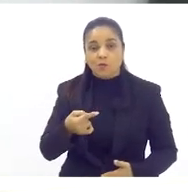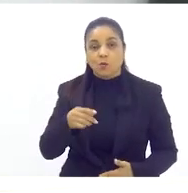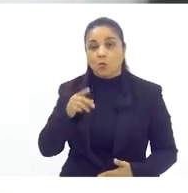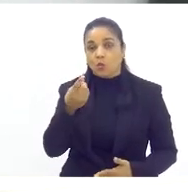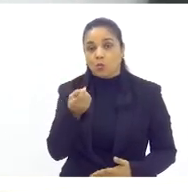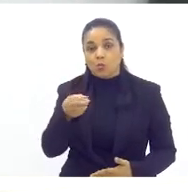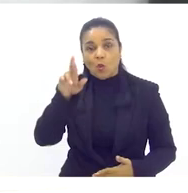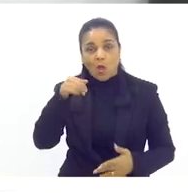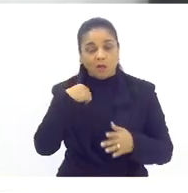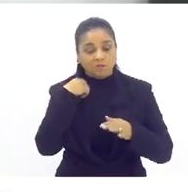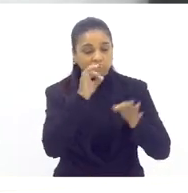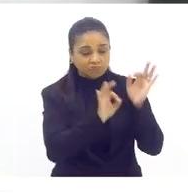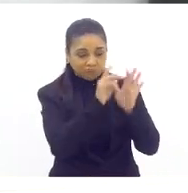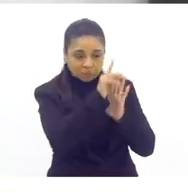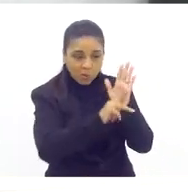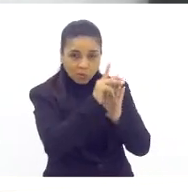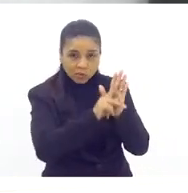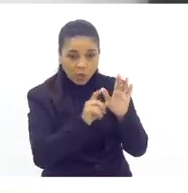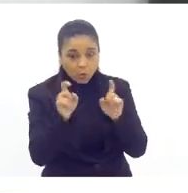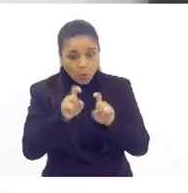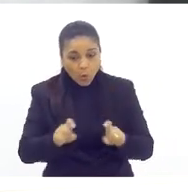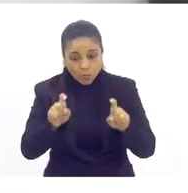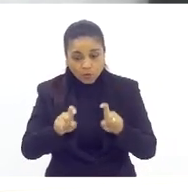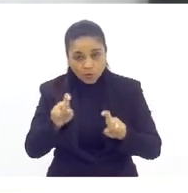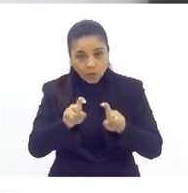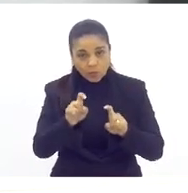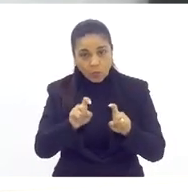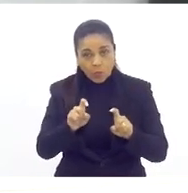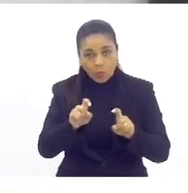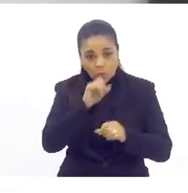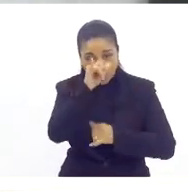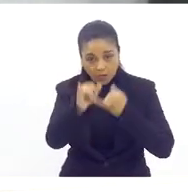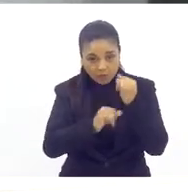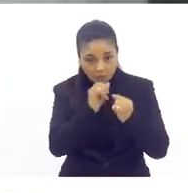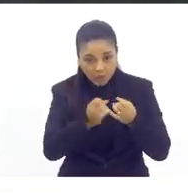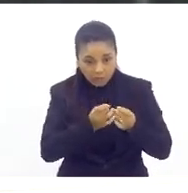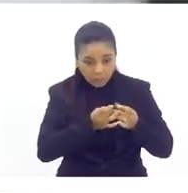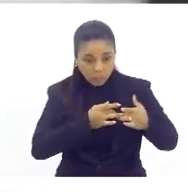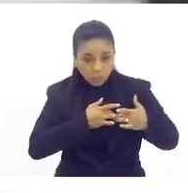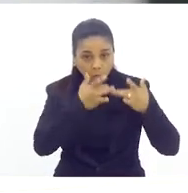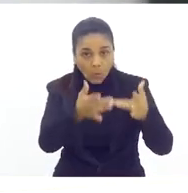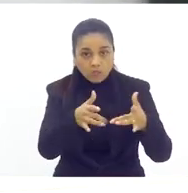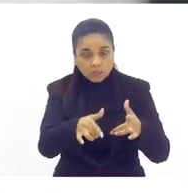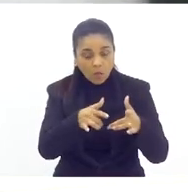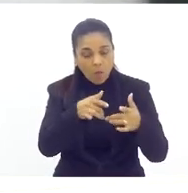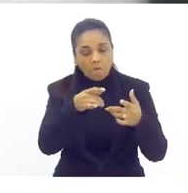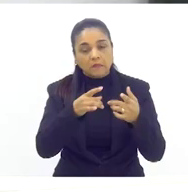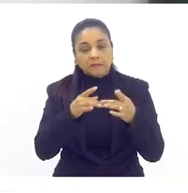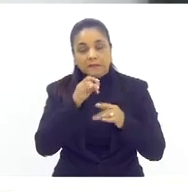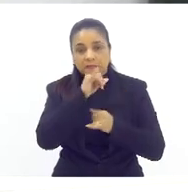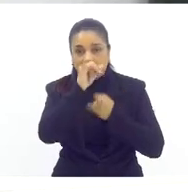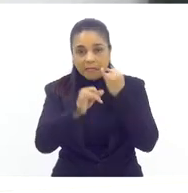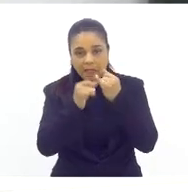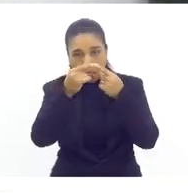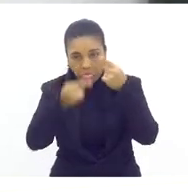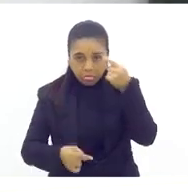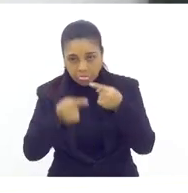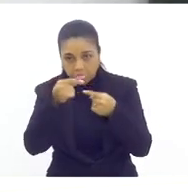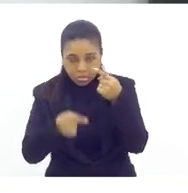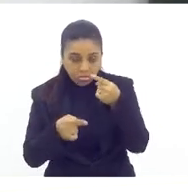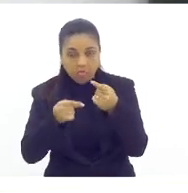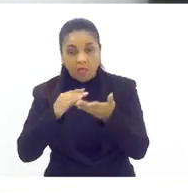um laboratório cujos computadores são todos de doação com uma internet que cai toda hora com